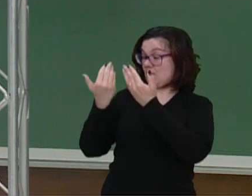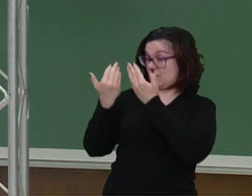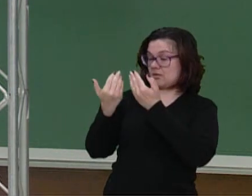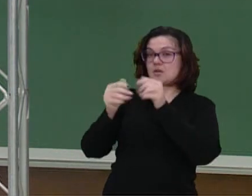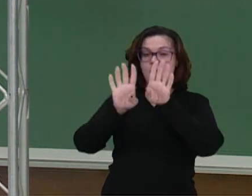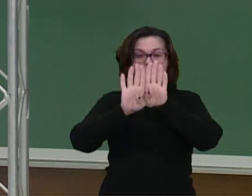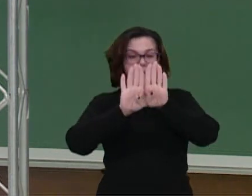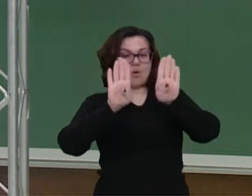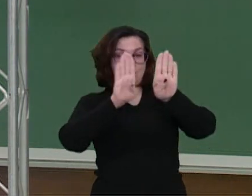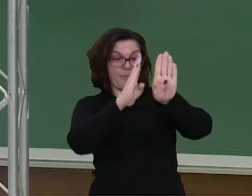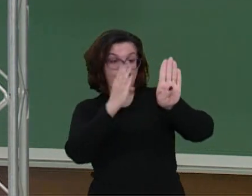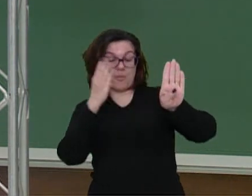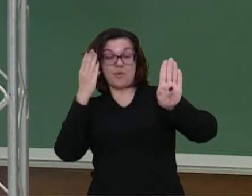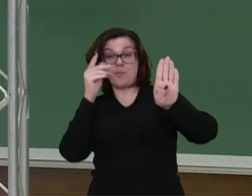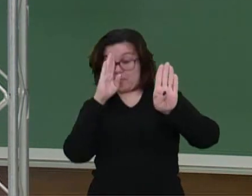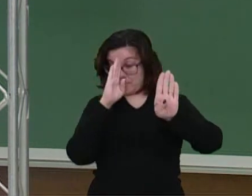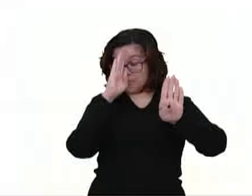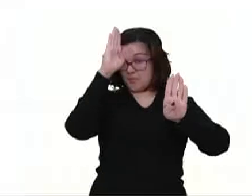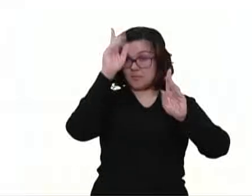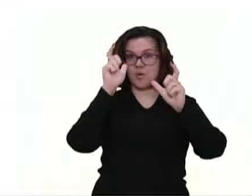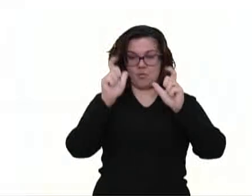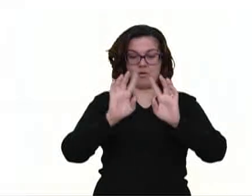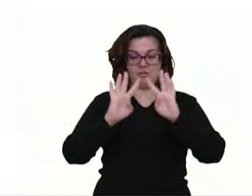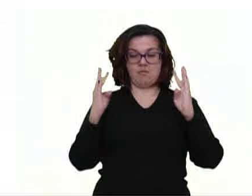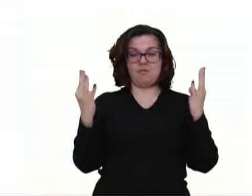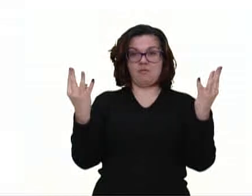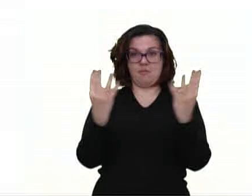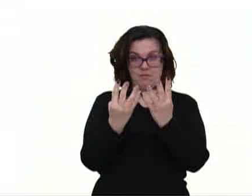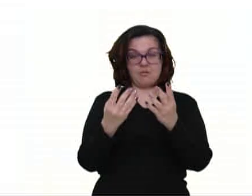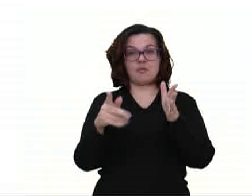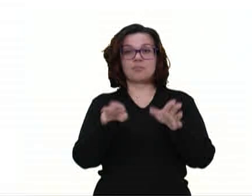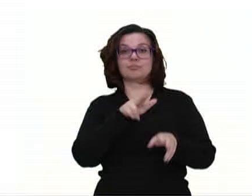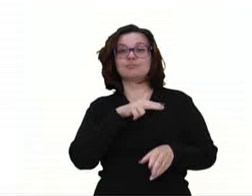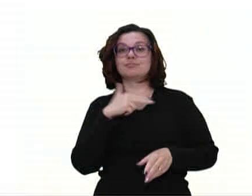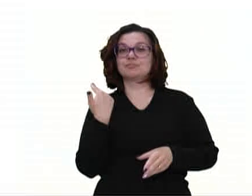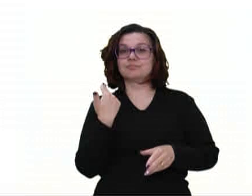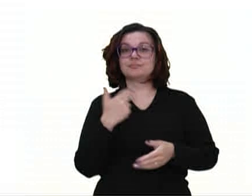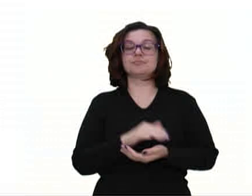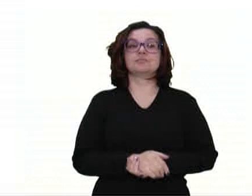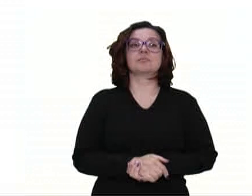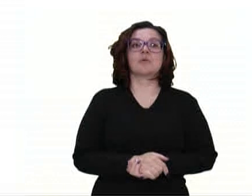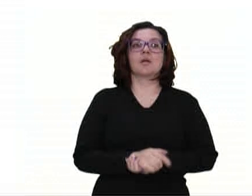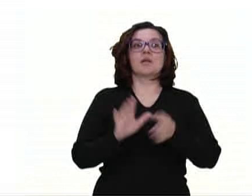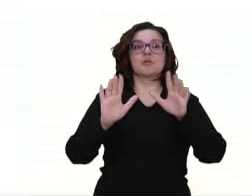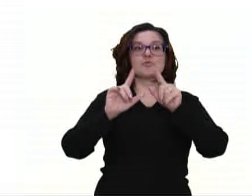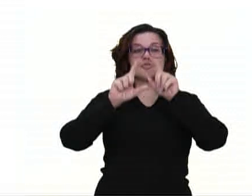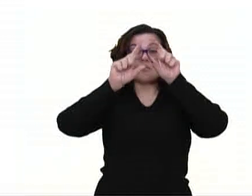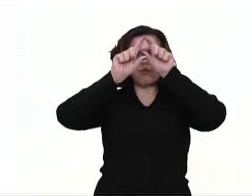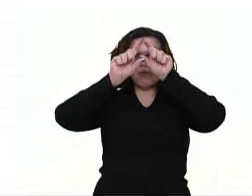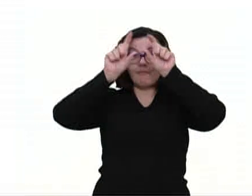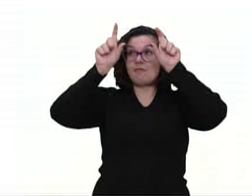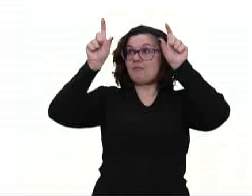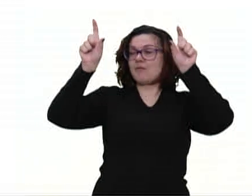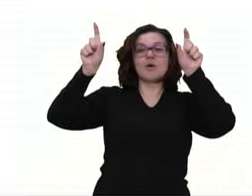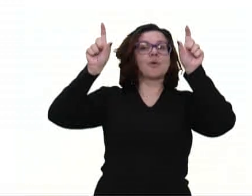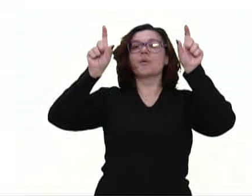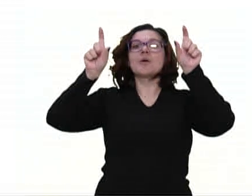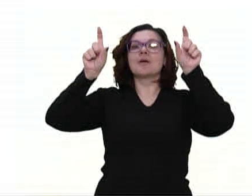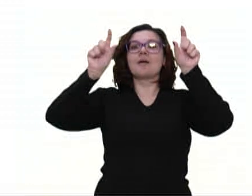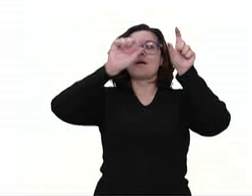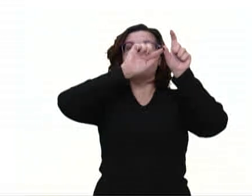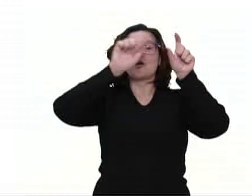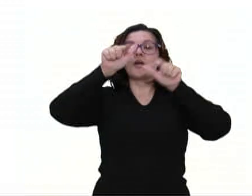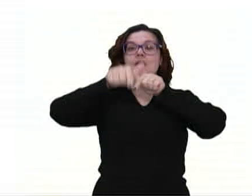I, um dos mais famosos campos de concentração, cuja entrada tinha um dito bastante comum nos campos de concentração: